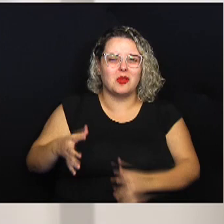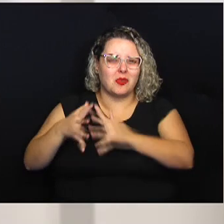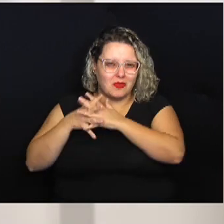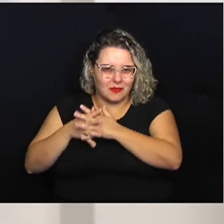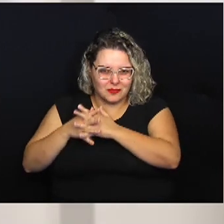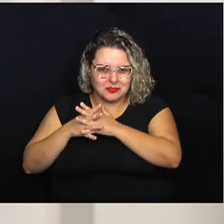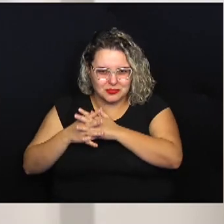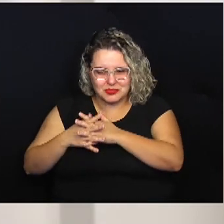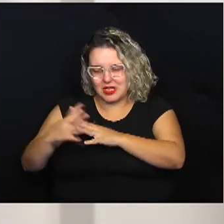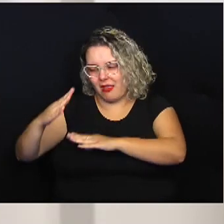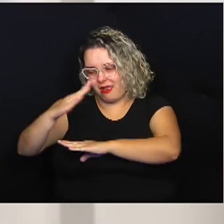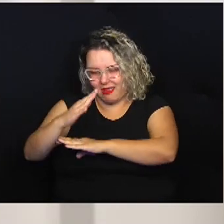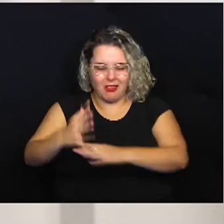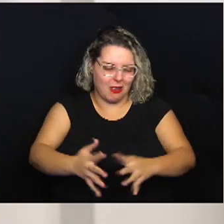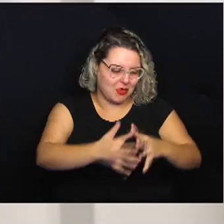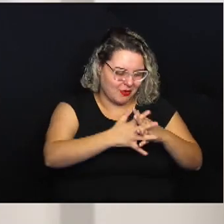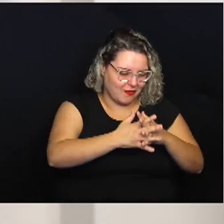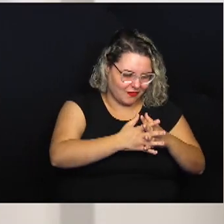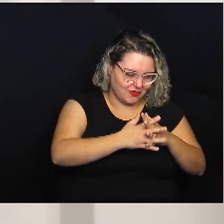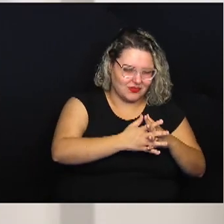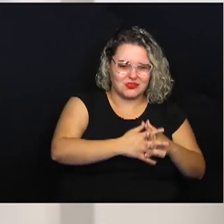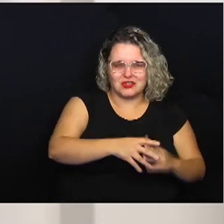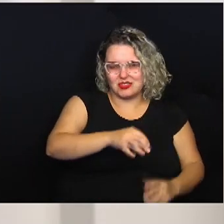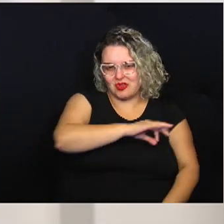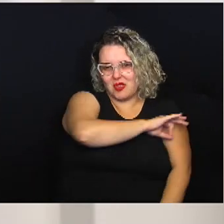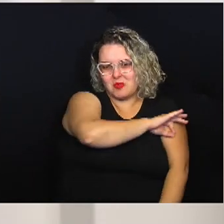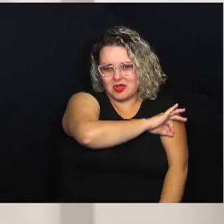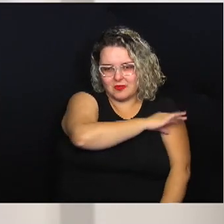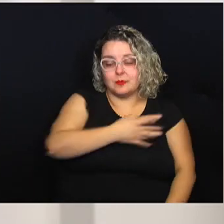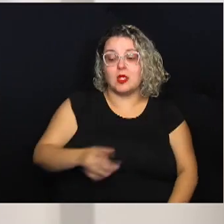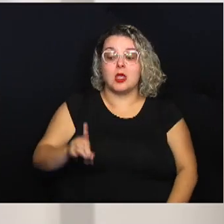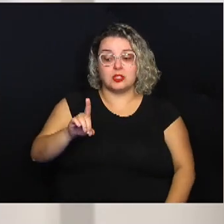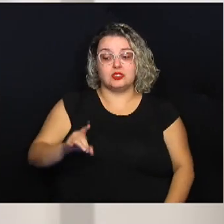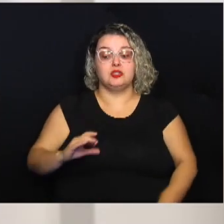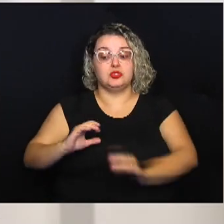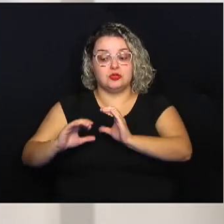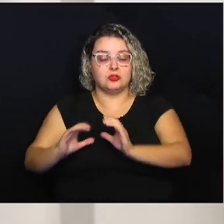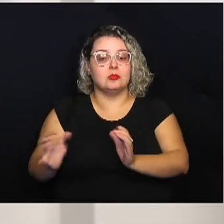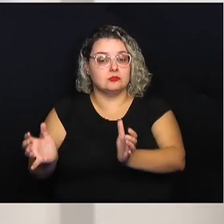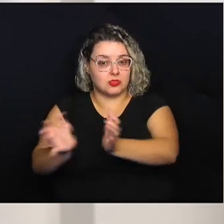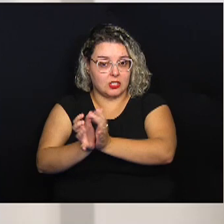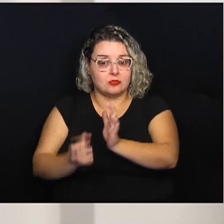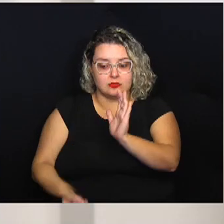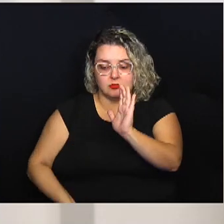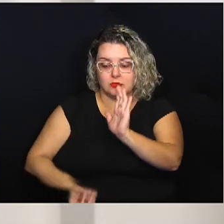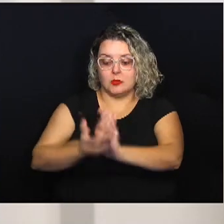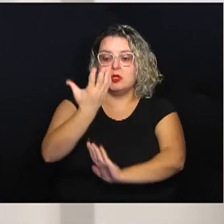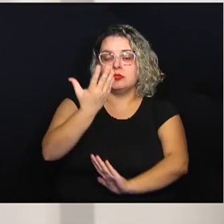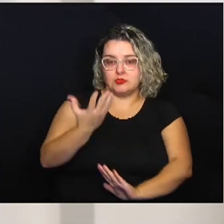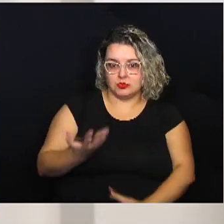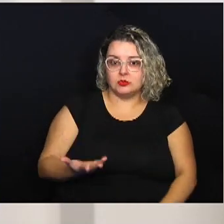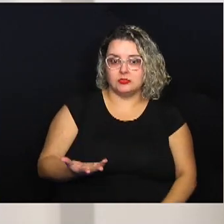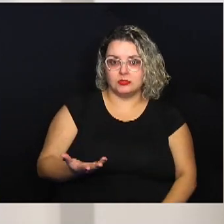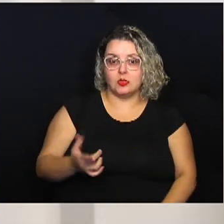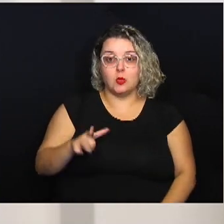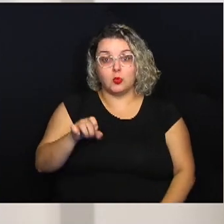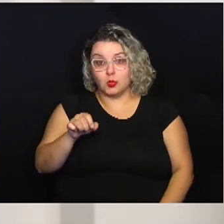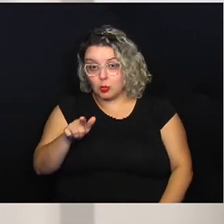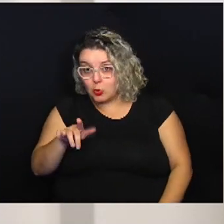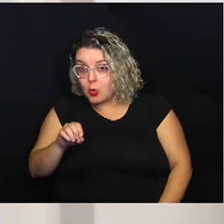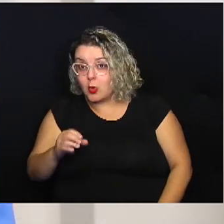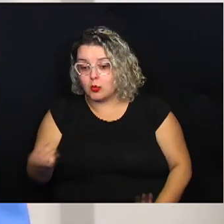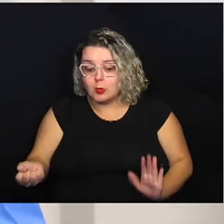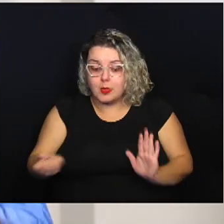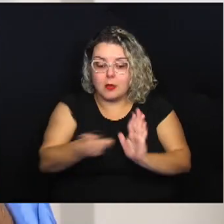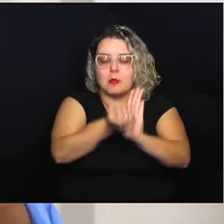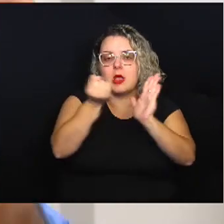Prefeitura, a equipe de comunicação, a diretoria de comunicação da Câmara produziu, né, um logo que